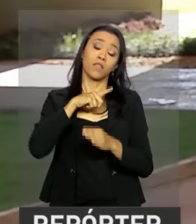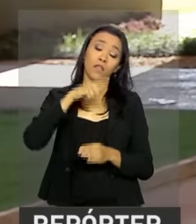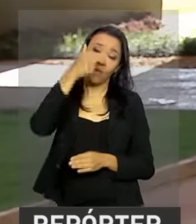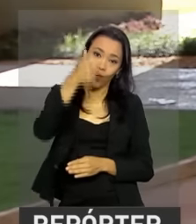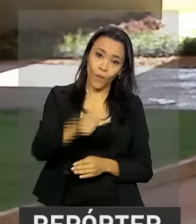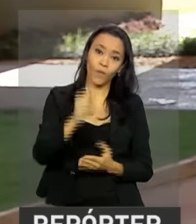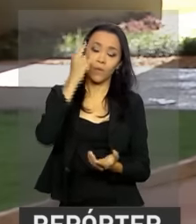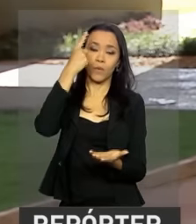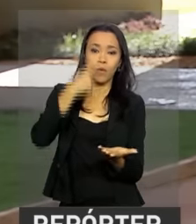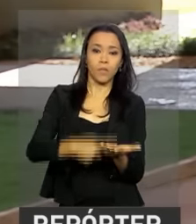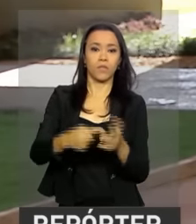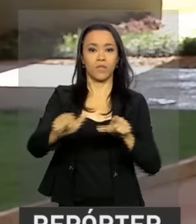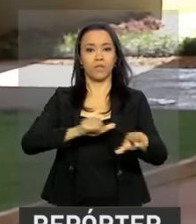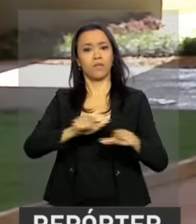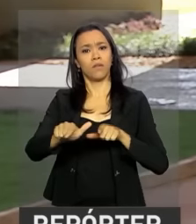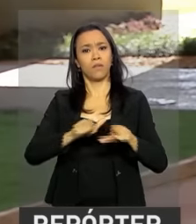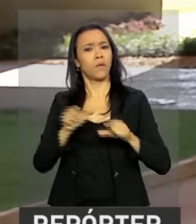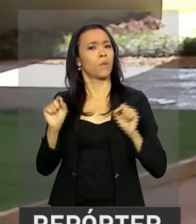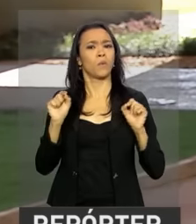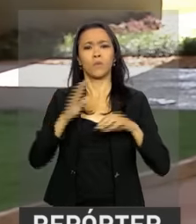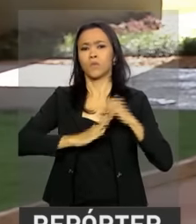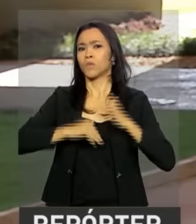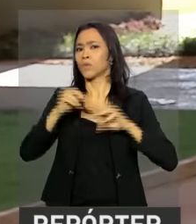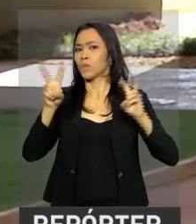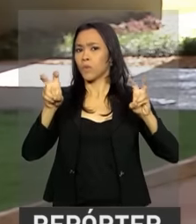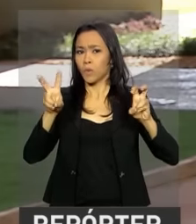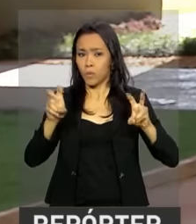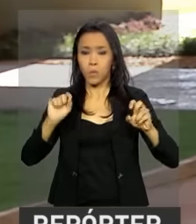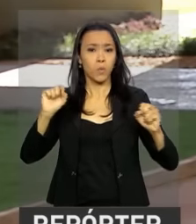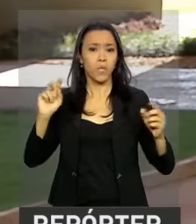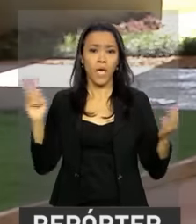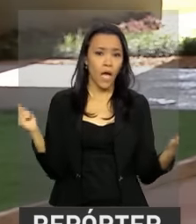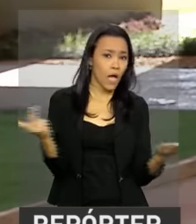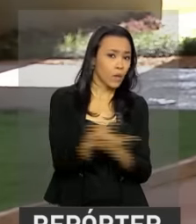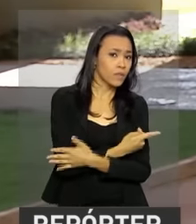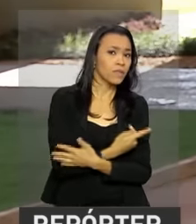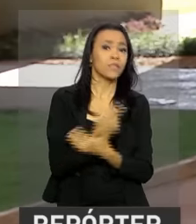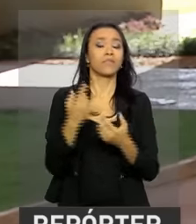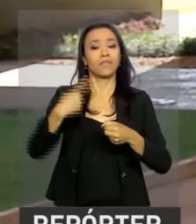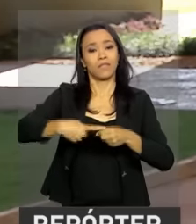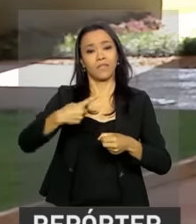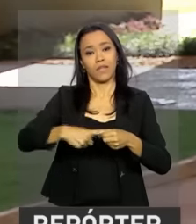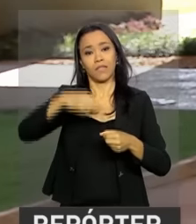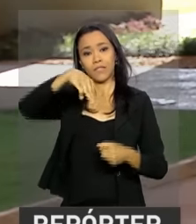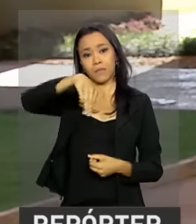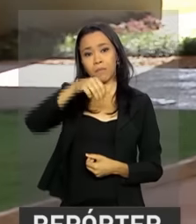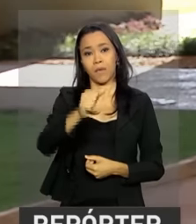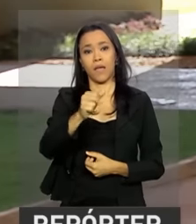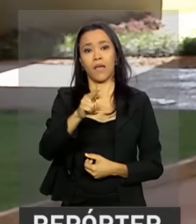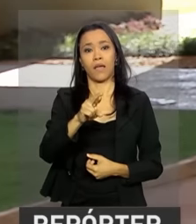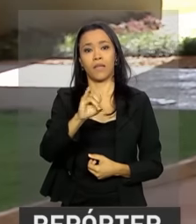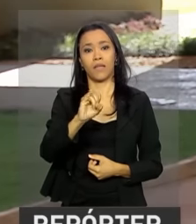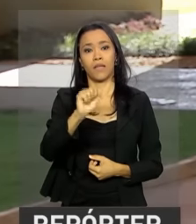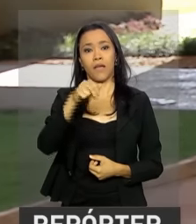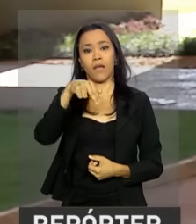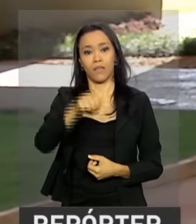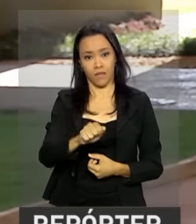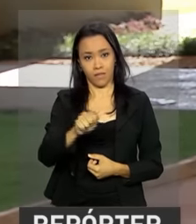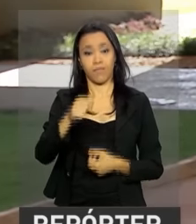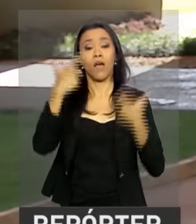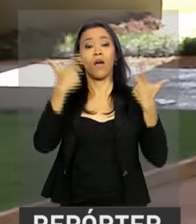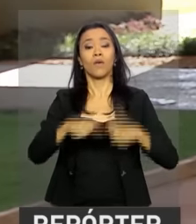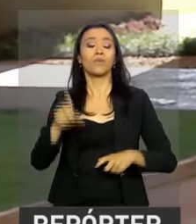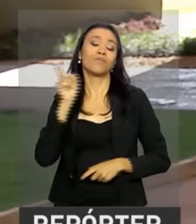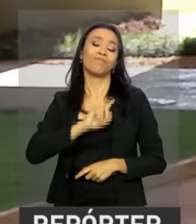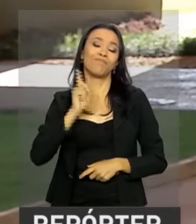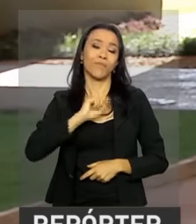reunião aí de trabalho sobre o desastre ambiental de Mariana em Minas Gerais que completa um ano essa